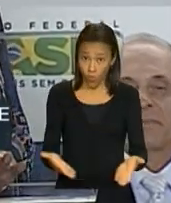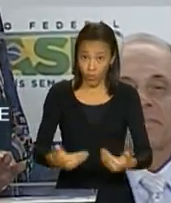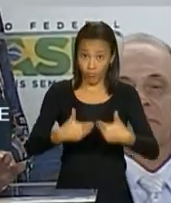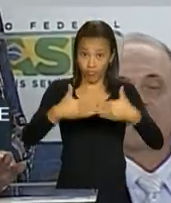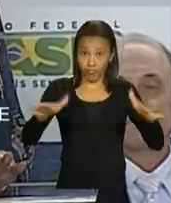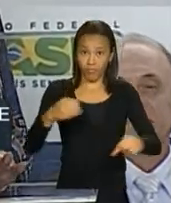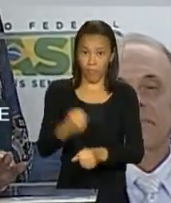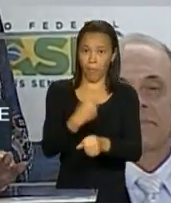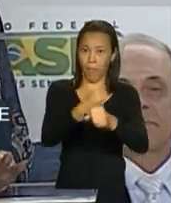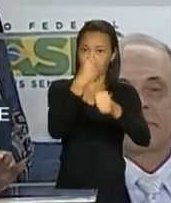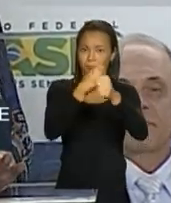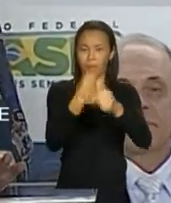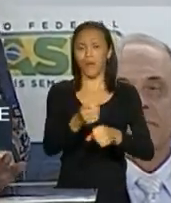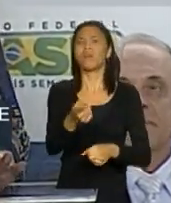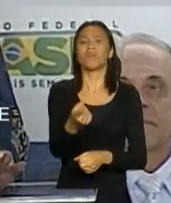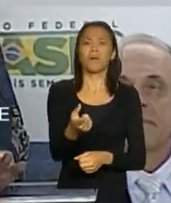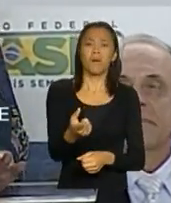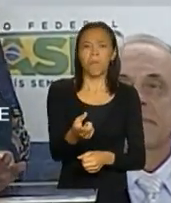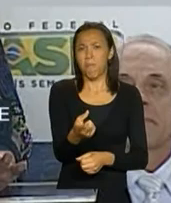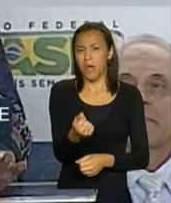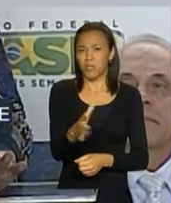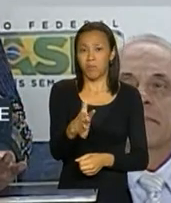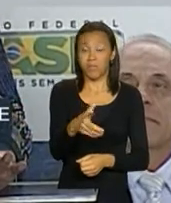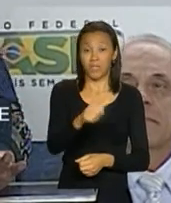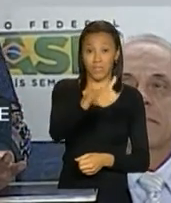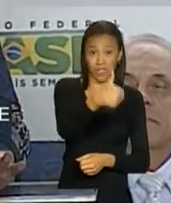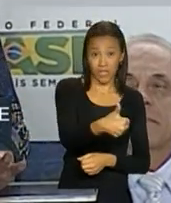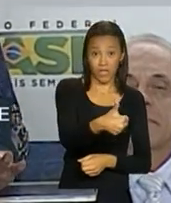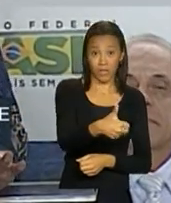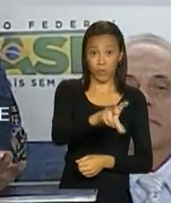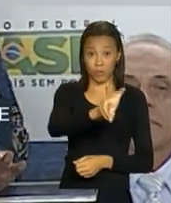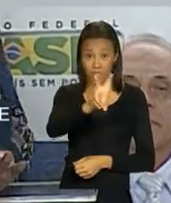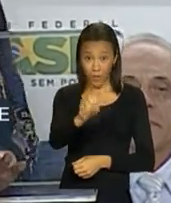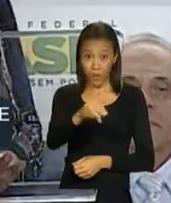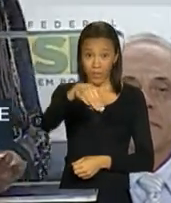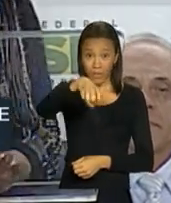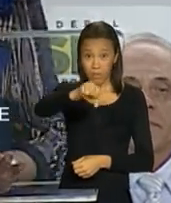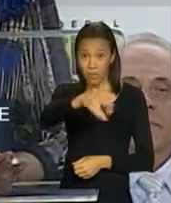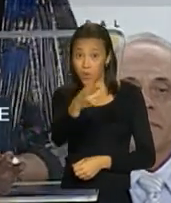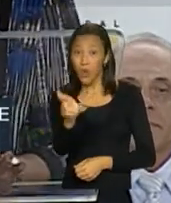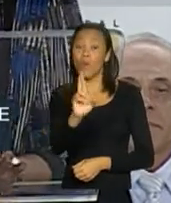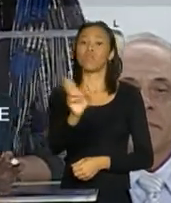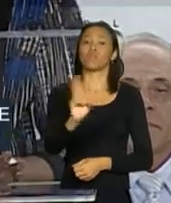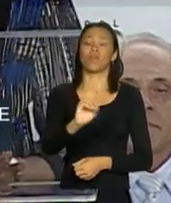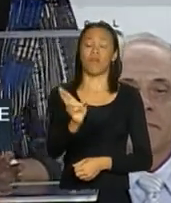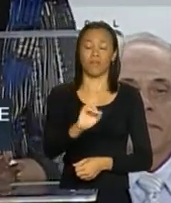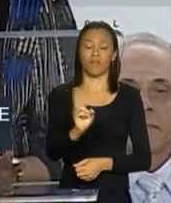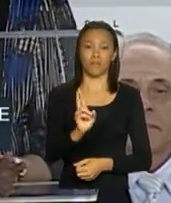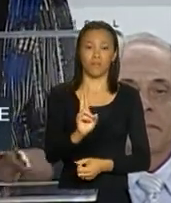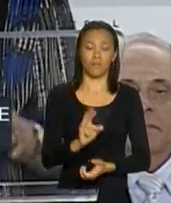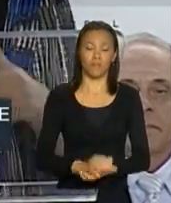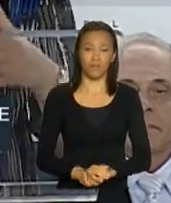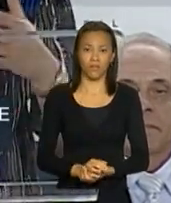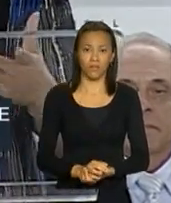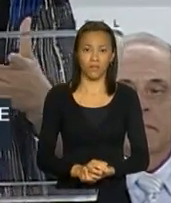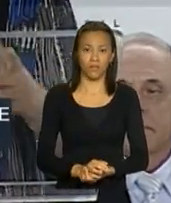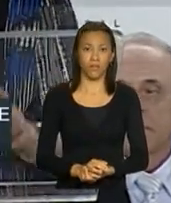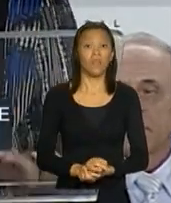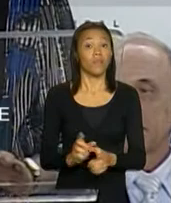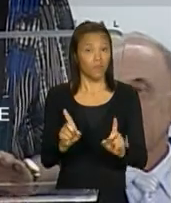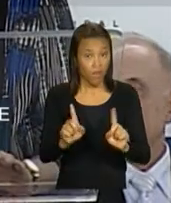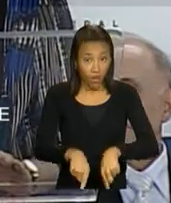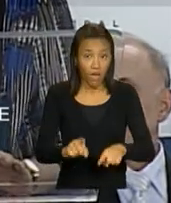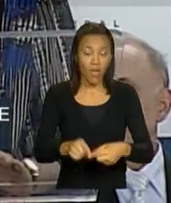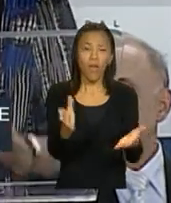hoje elas de mandaram em torno de mais de 150 milhões de reais que serão e